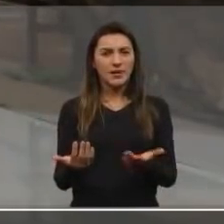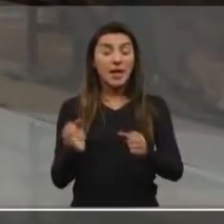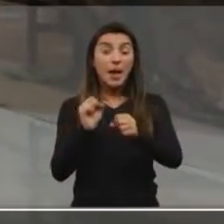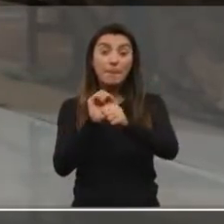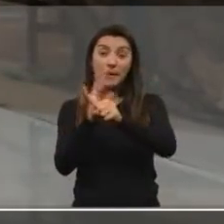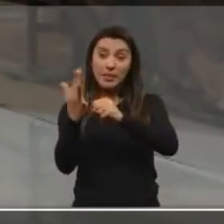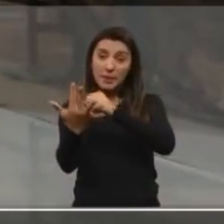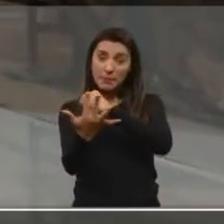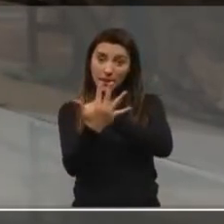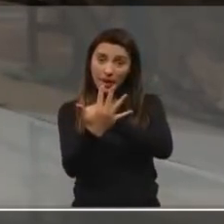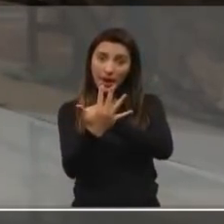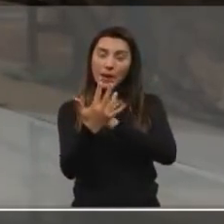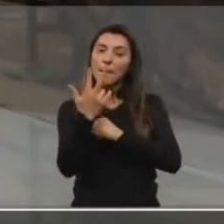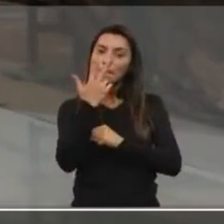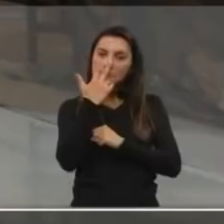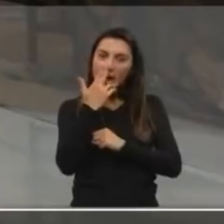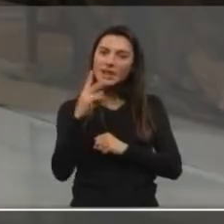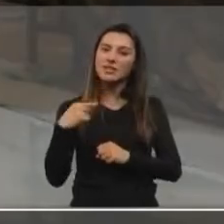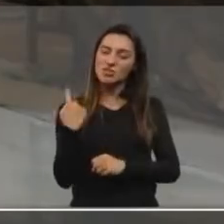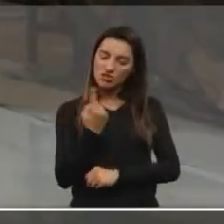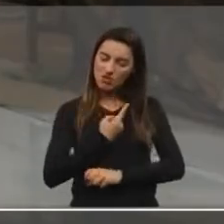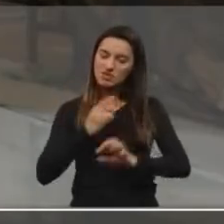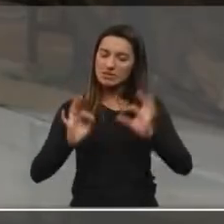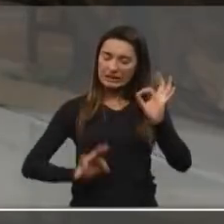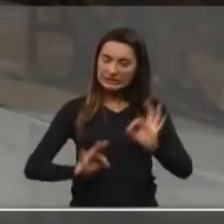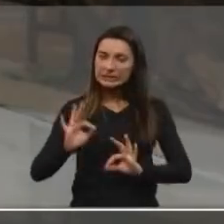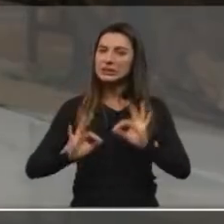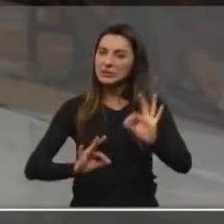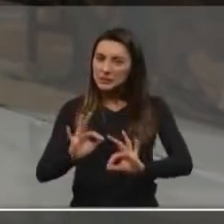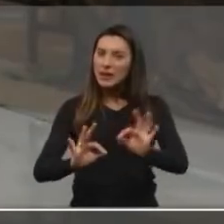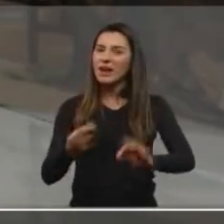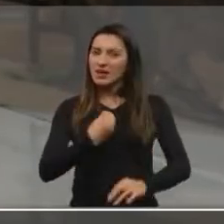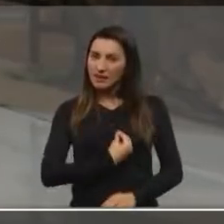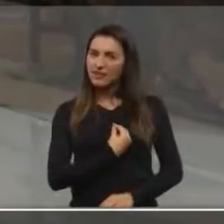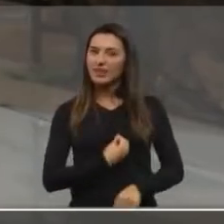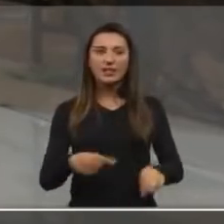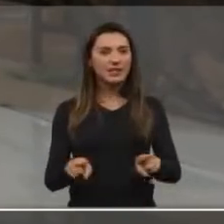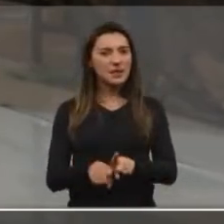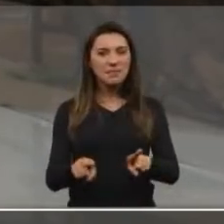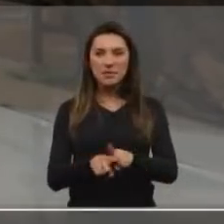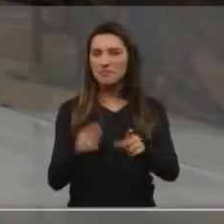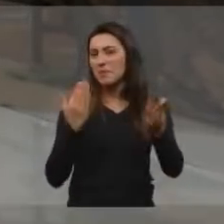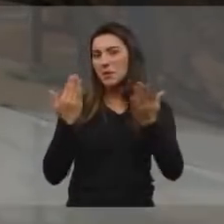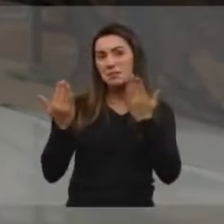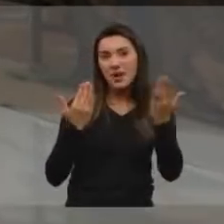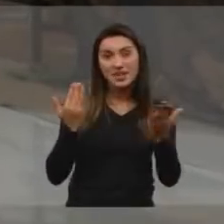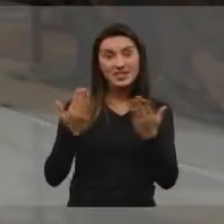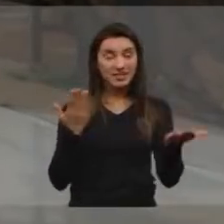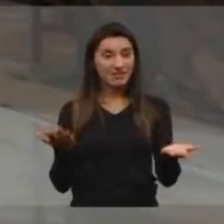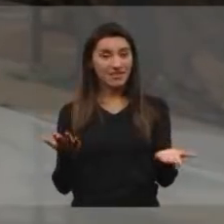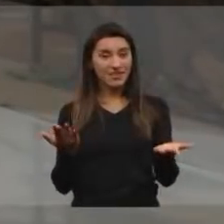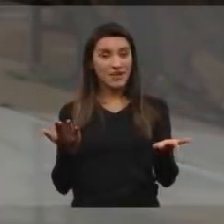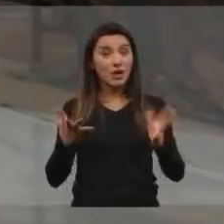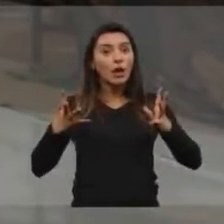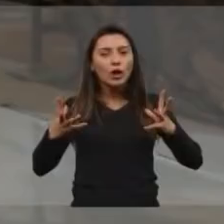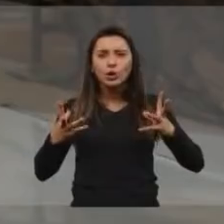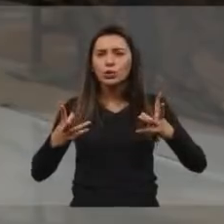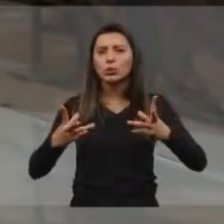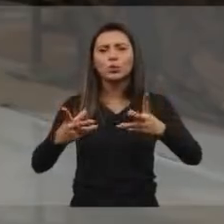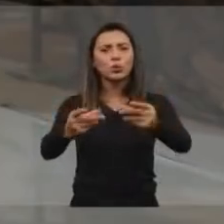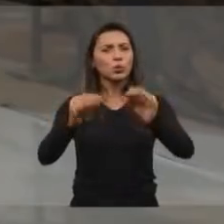é e as dificuldades as tribulações e eu vejo dessa forma tudo o que acontece